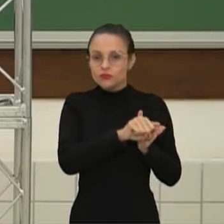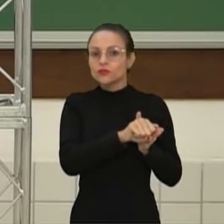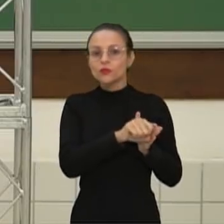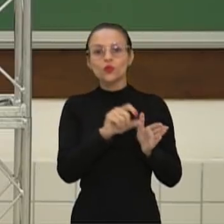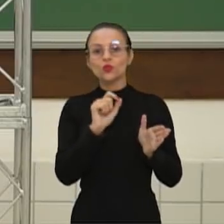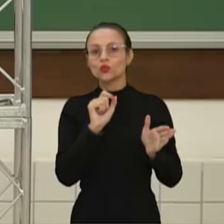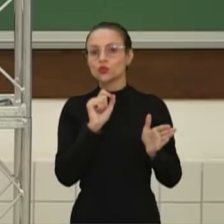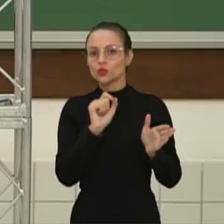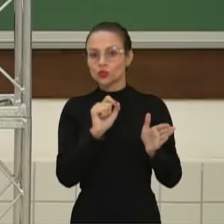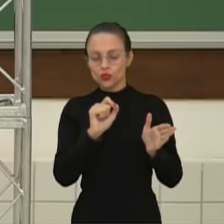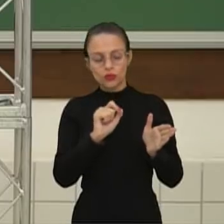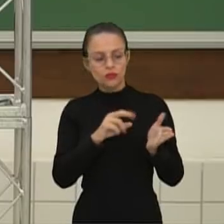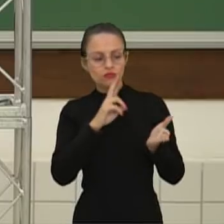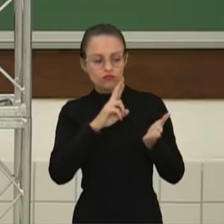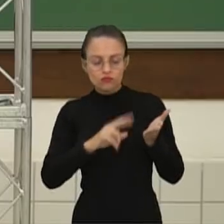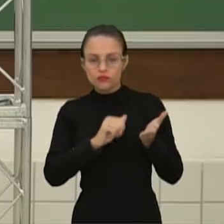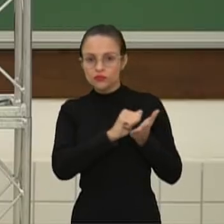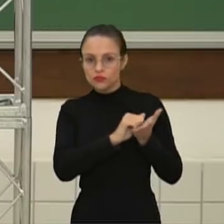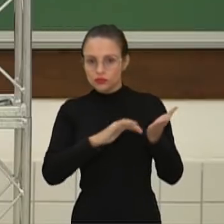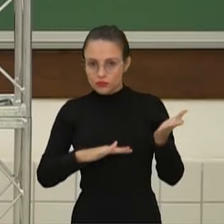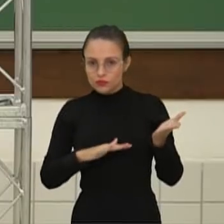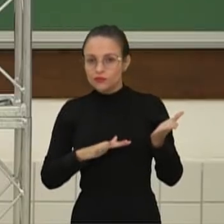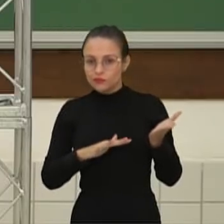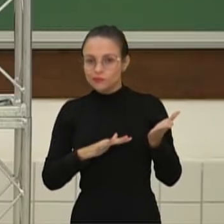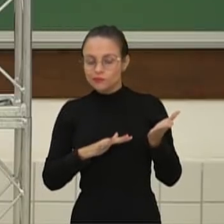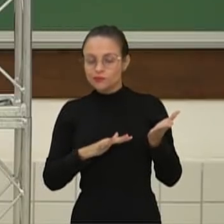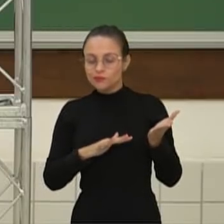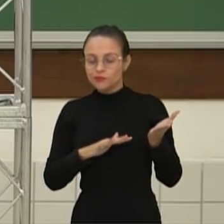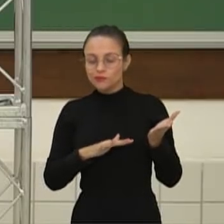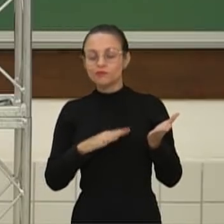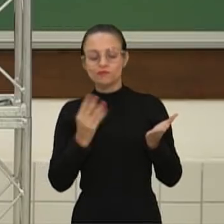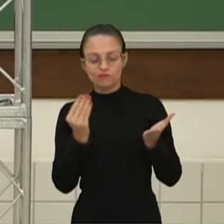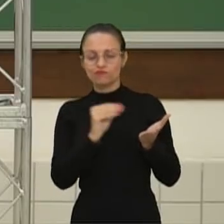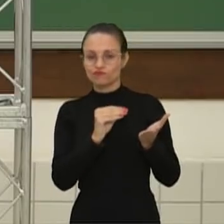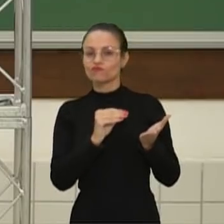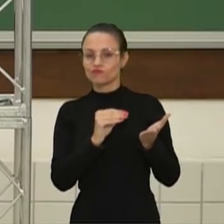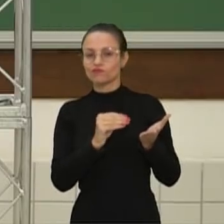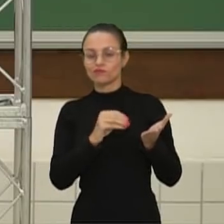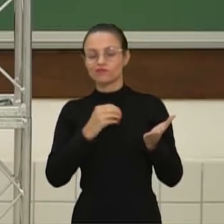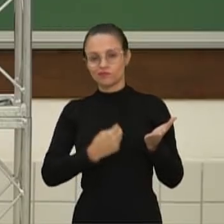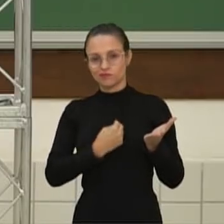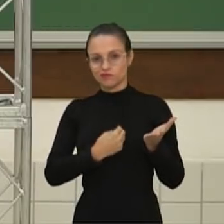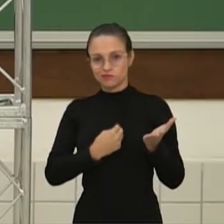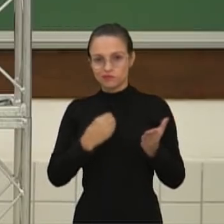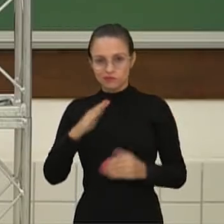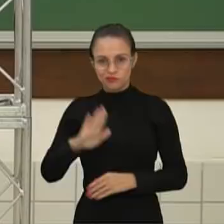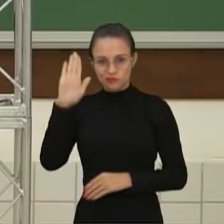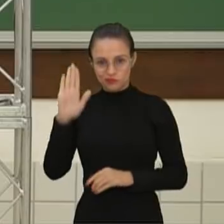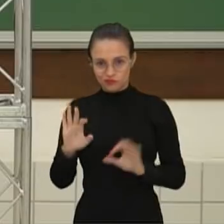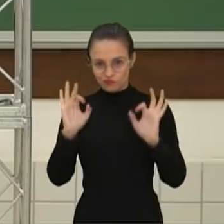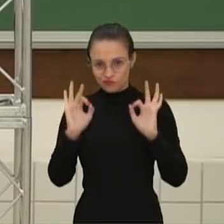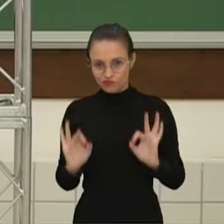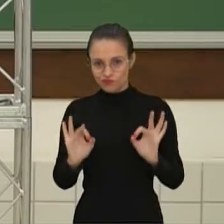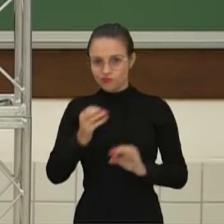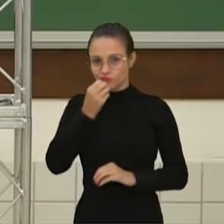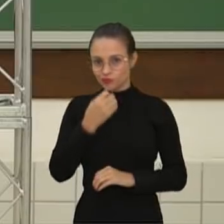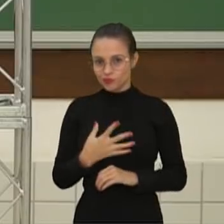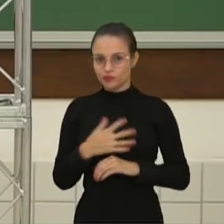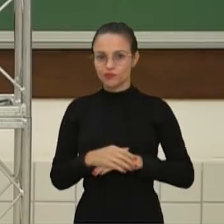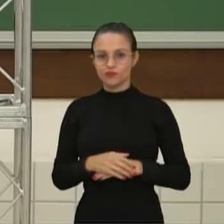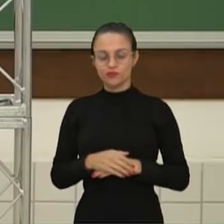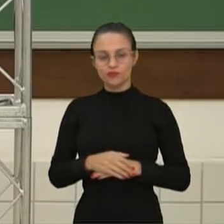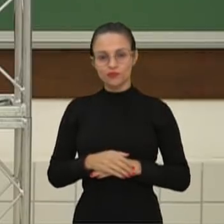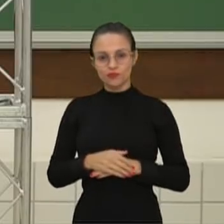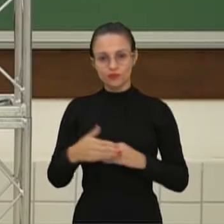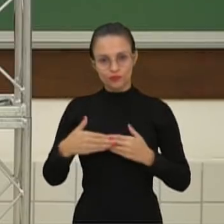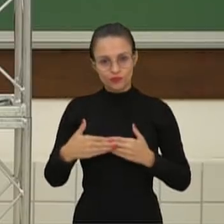é só fazer as atividades e isso já garante a sua frequência, tá bom? Então, vamos começar com a